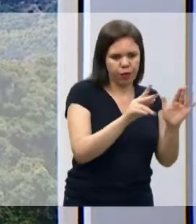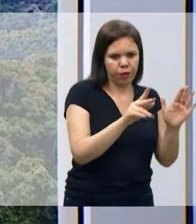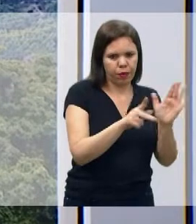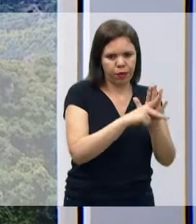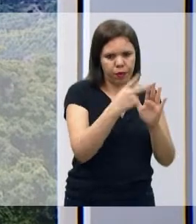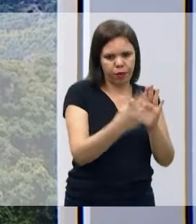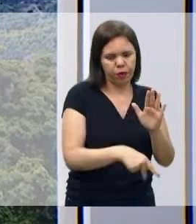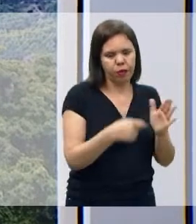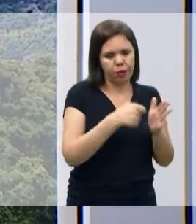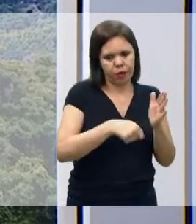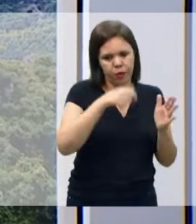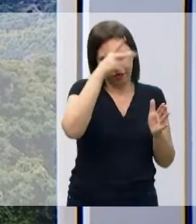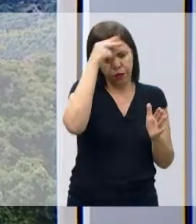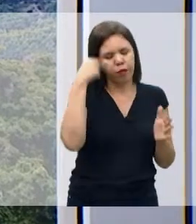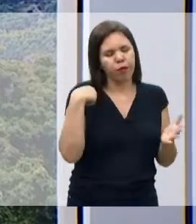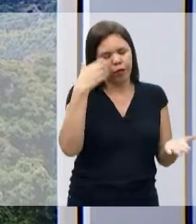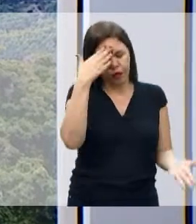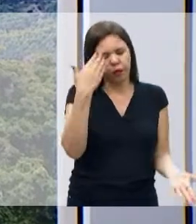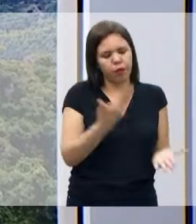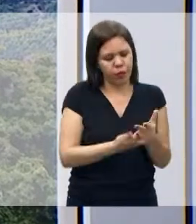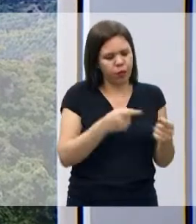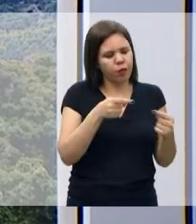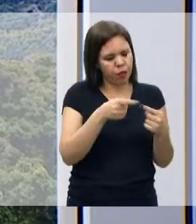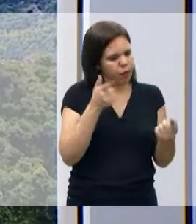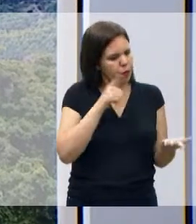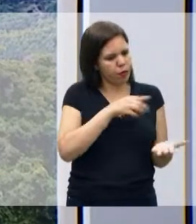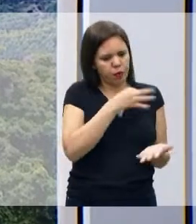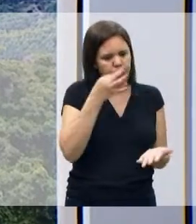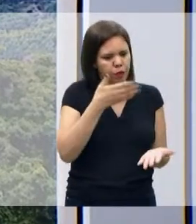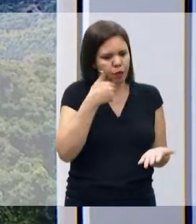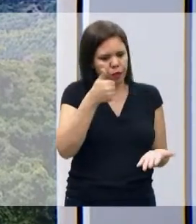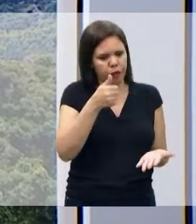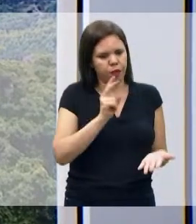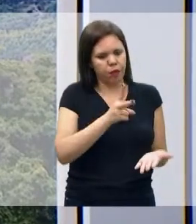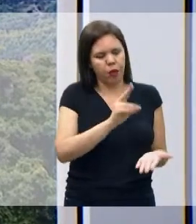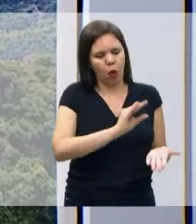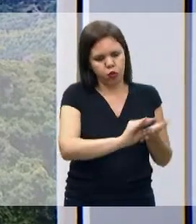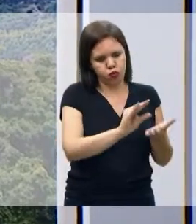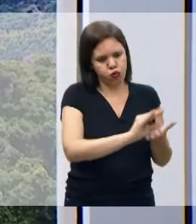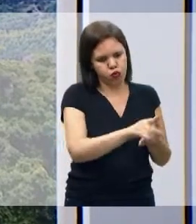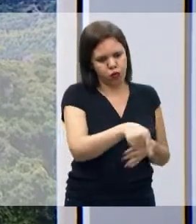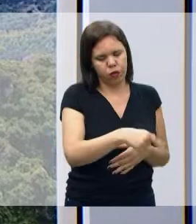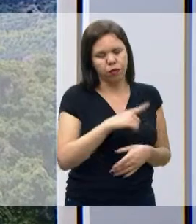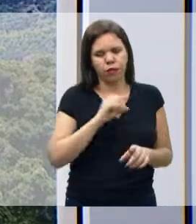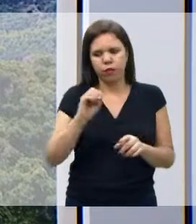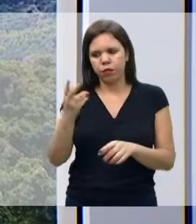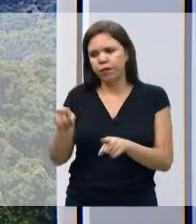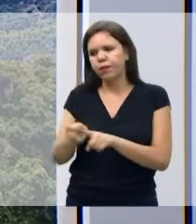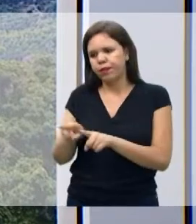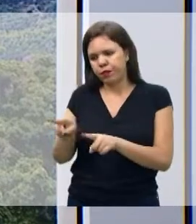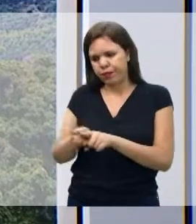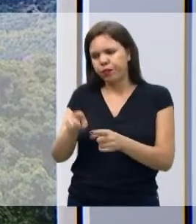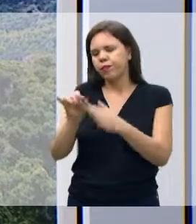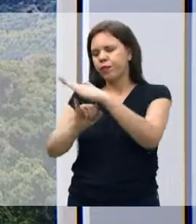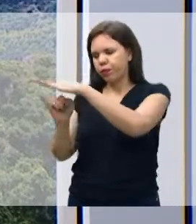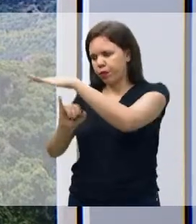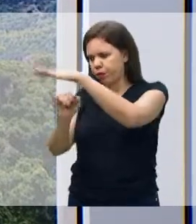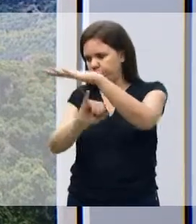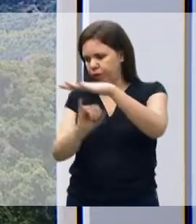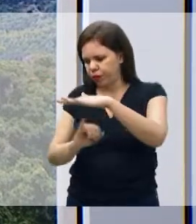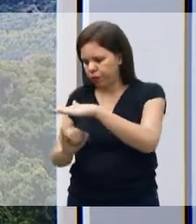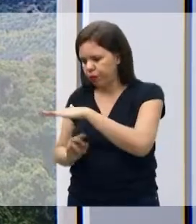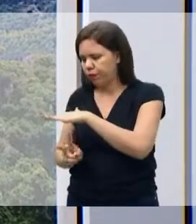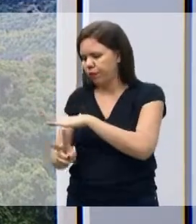que é a política que a gente mais acredita que deva haver investimento, e também, né, nas instituições de